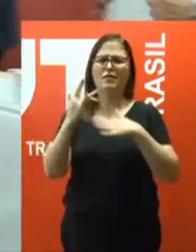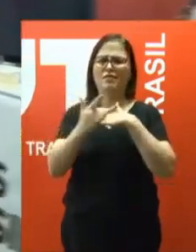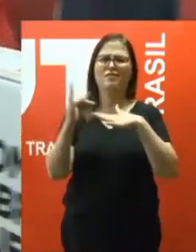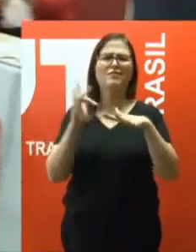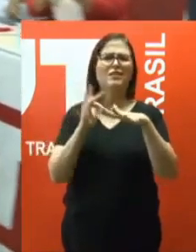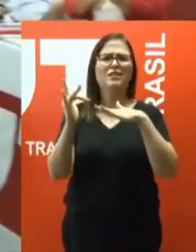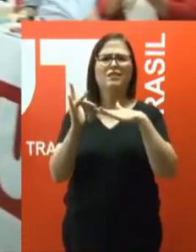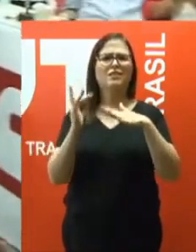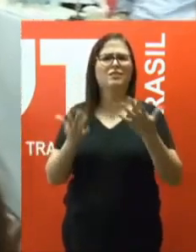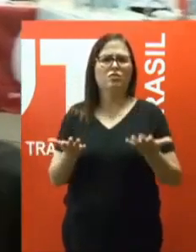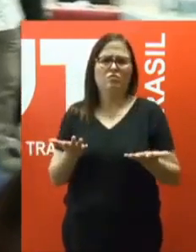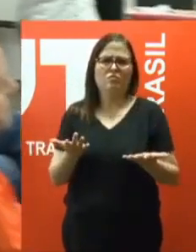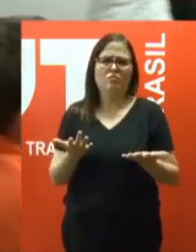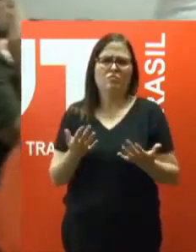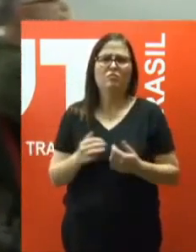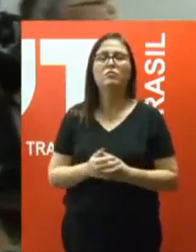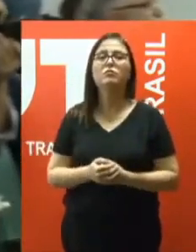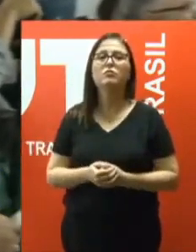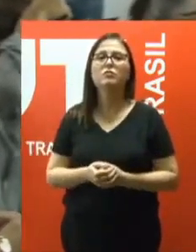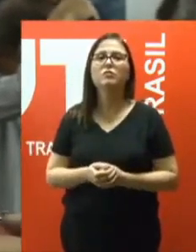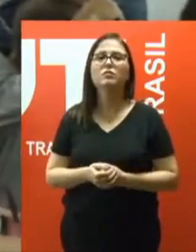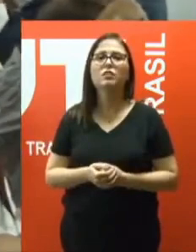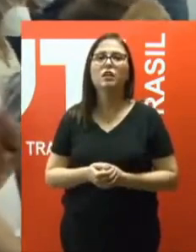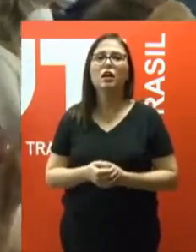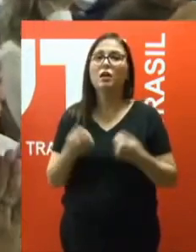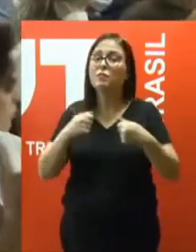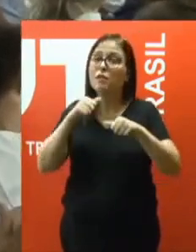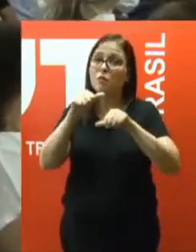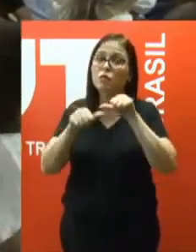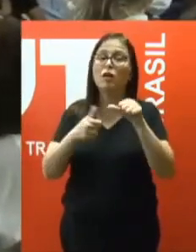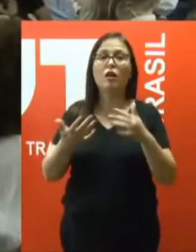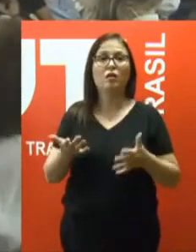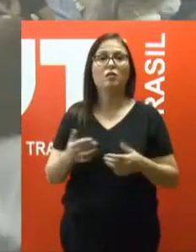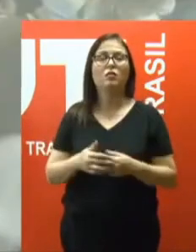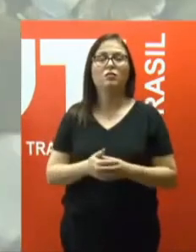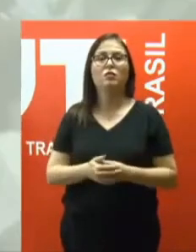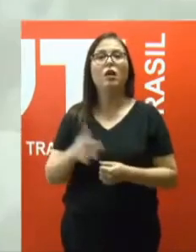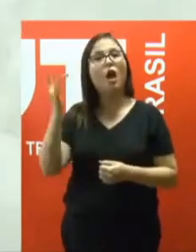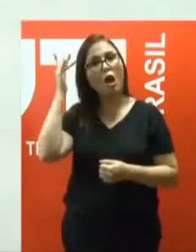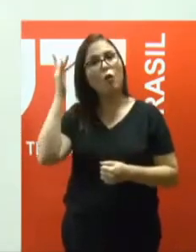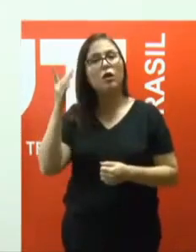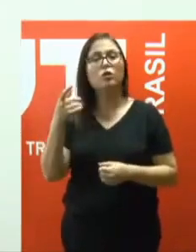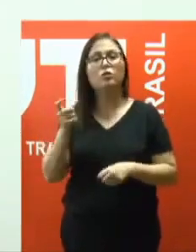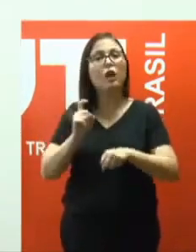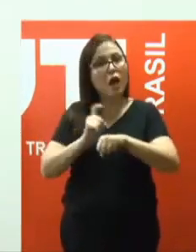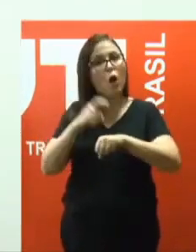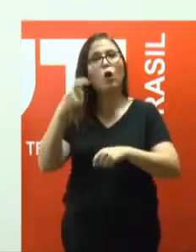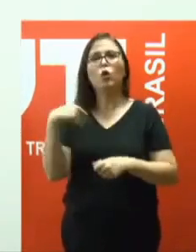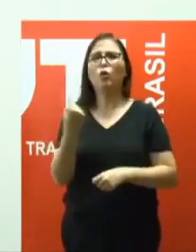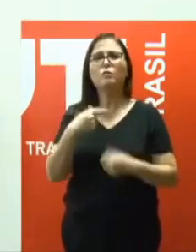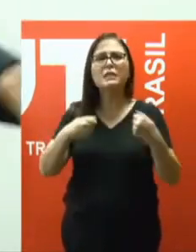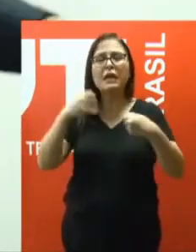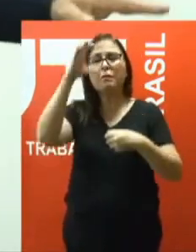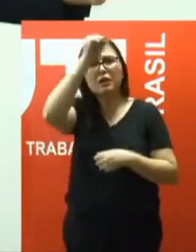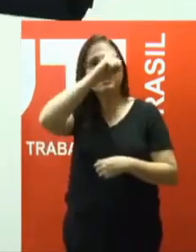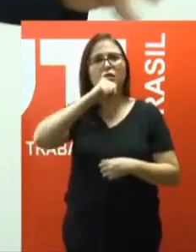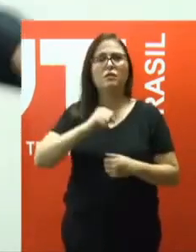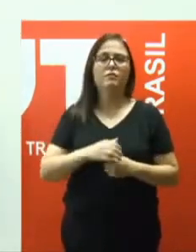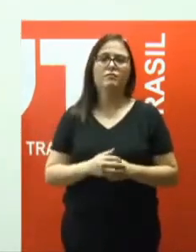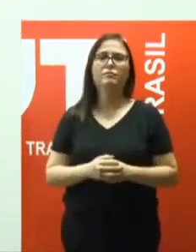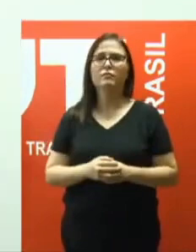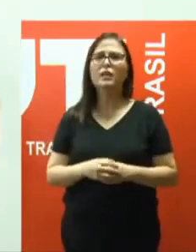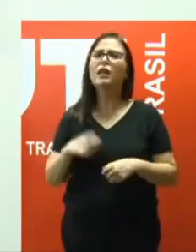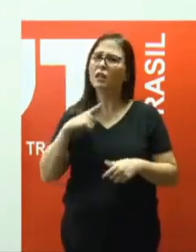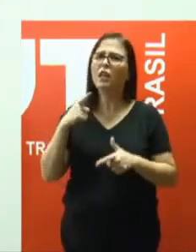sua coisa, e a gente não consegue coletivizar isso. Eu acho que está na hora da gente aprender, viu, Sérgio? No PT nós temos